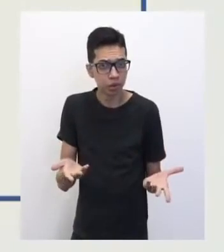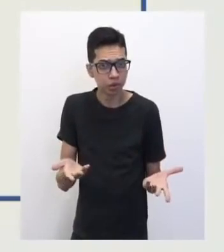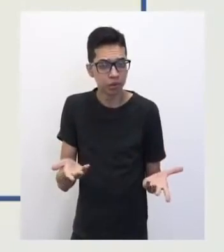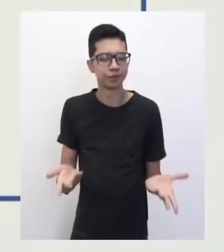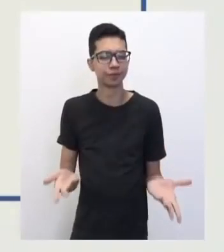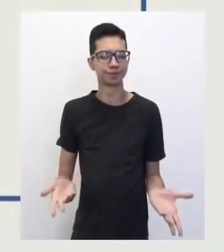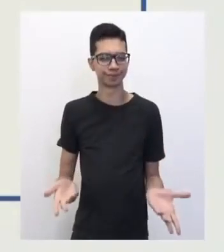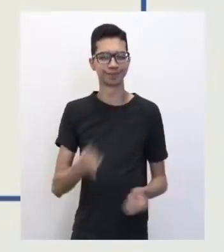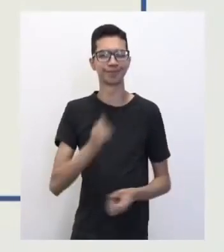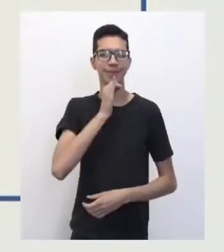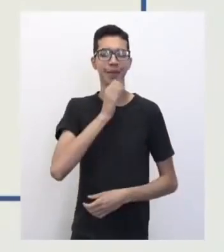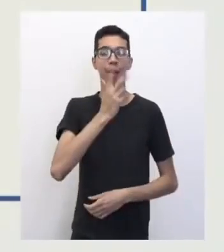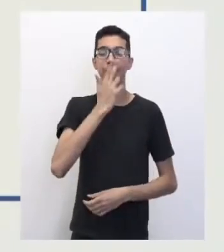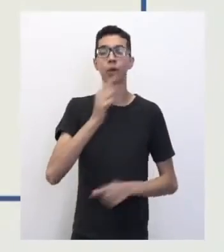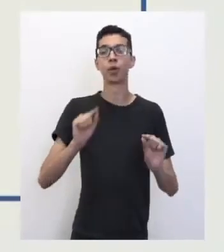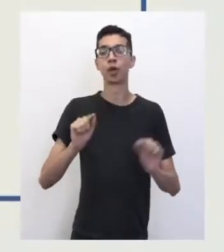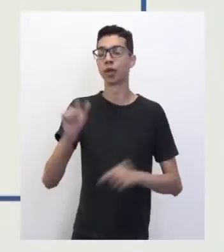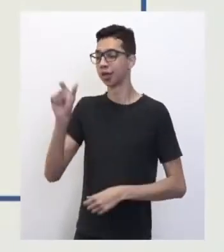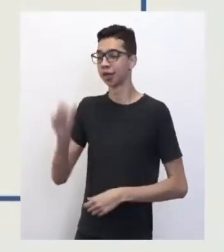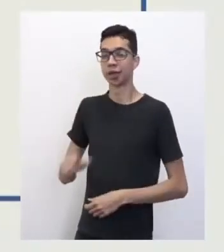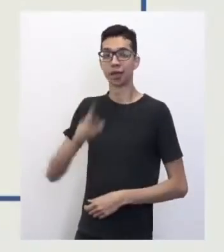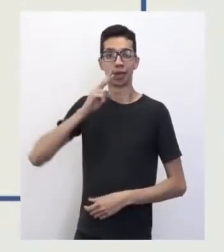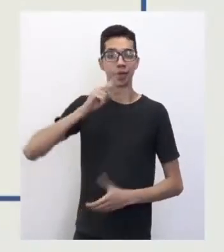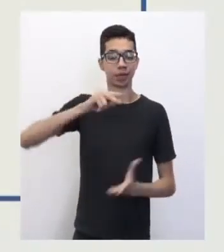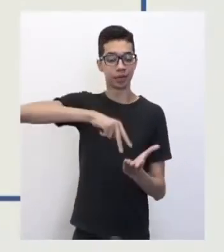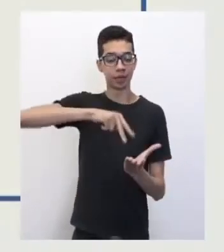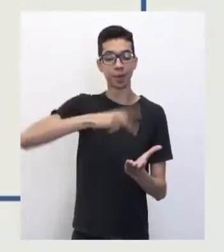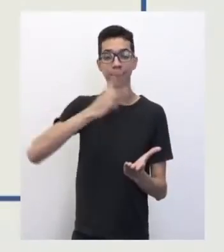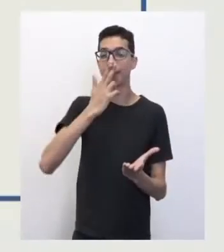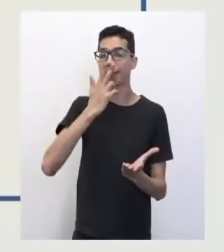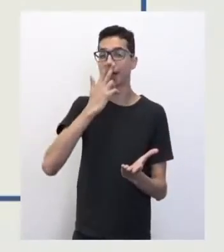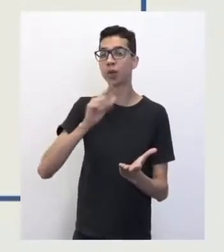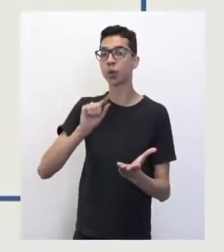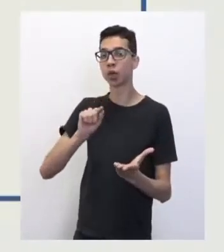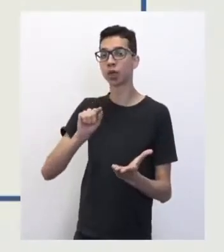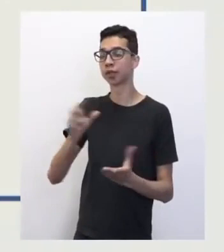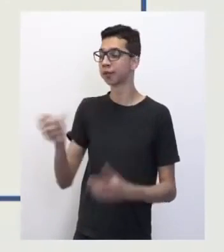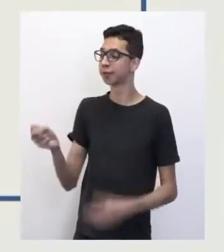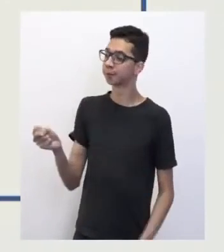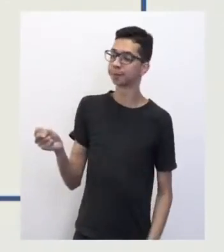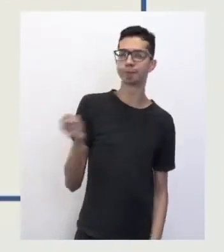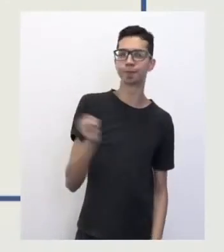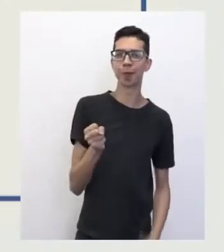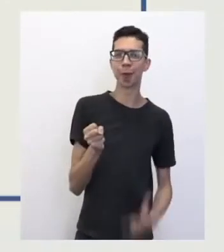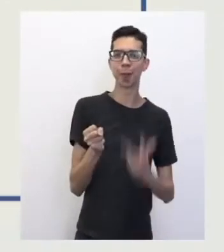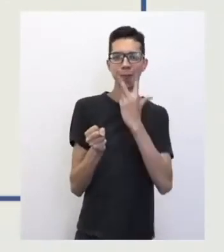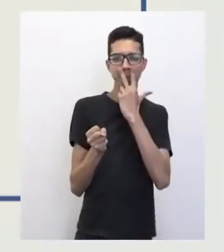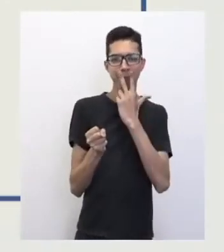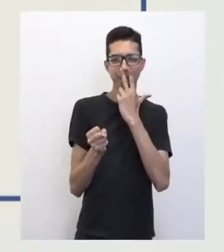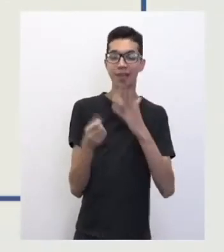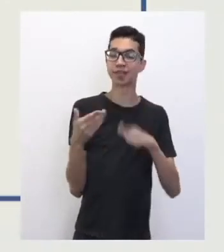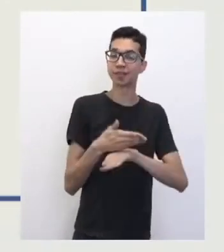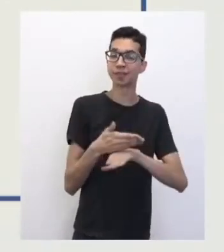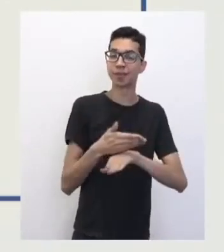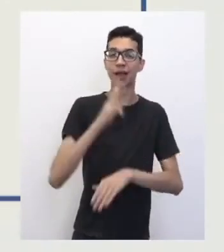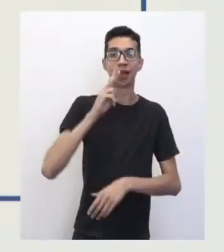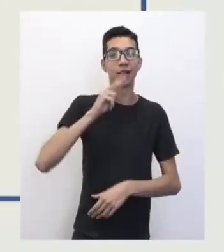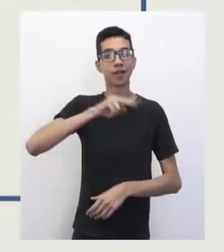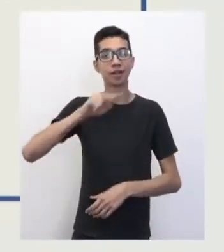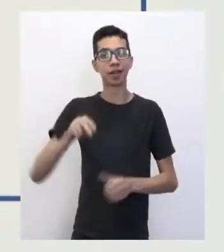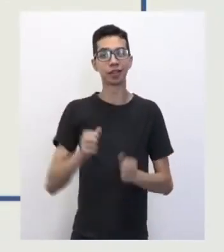aproximar do leitor, para convidar o leitor a participar disso comigo. né? Isso é